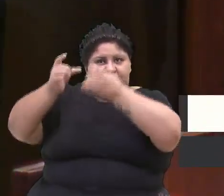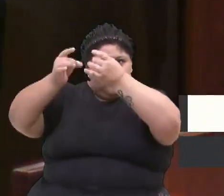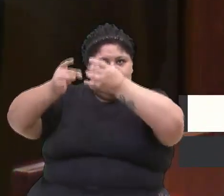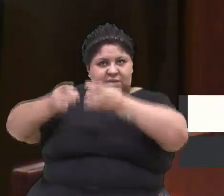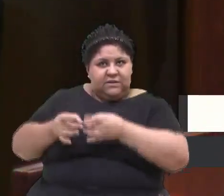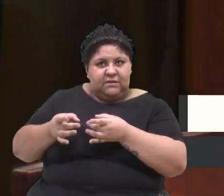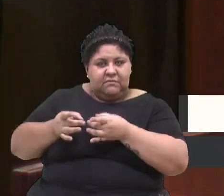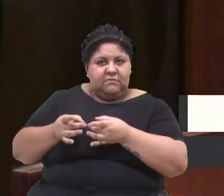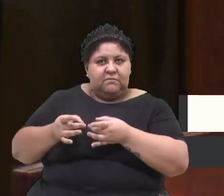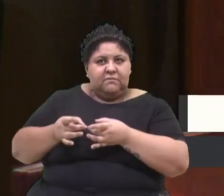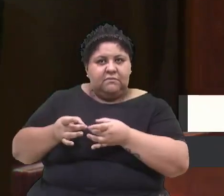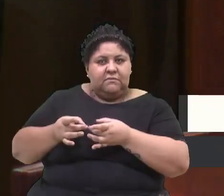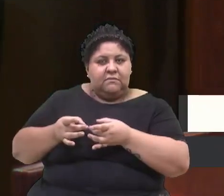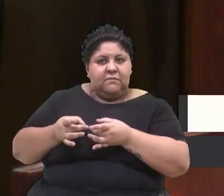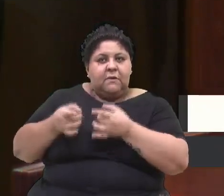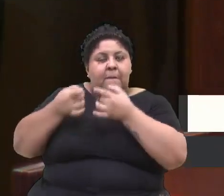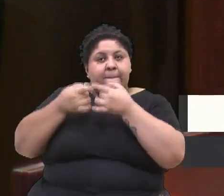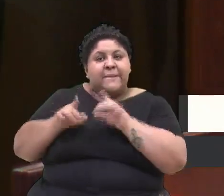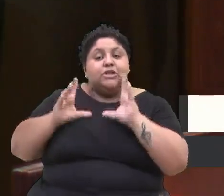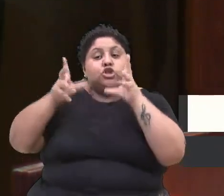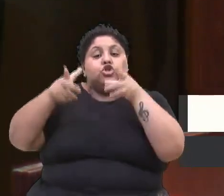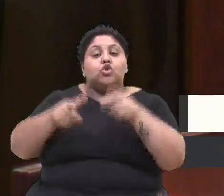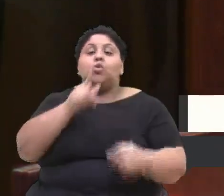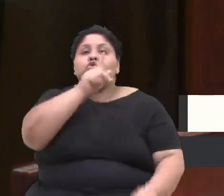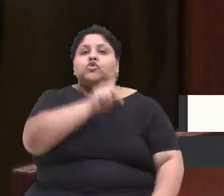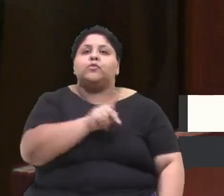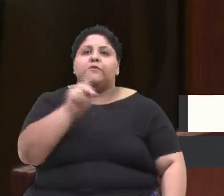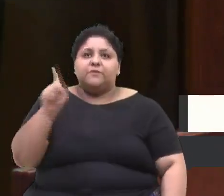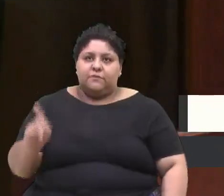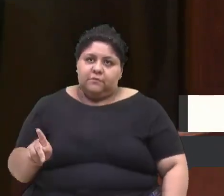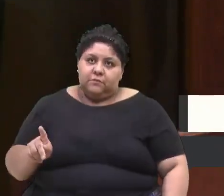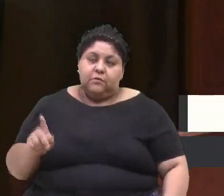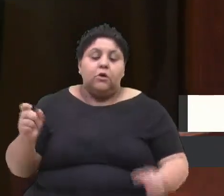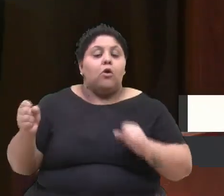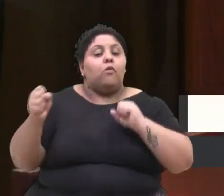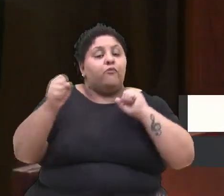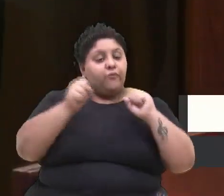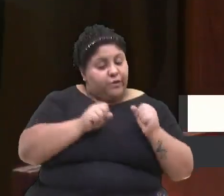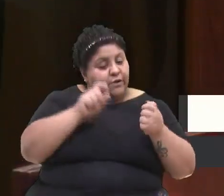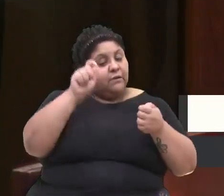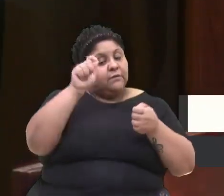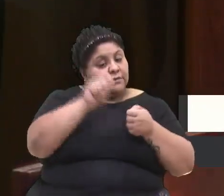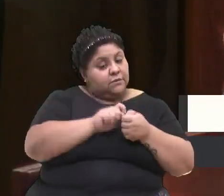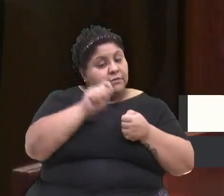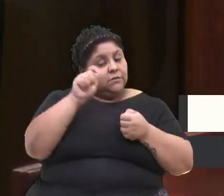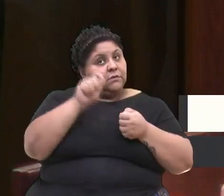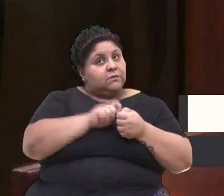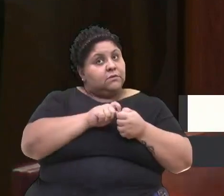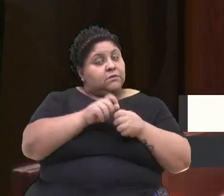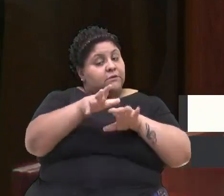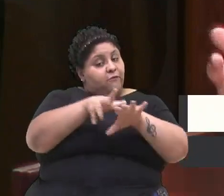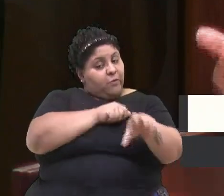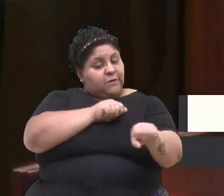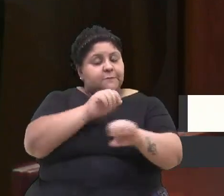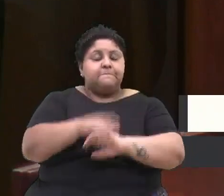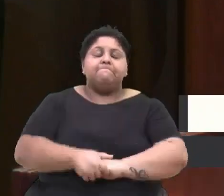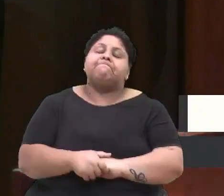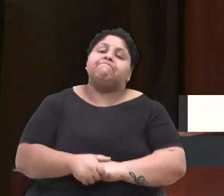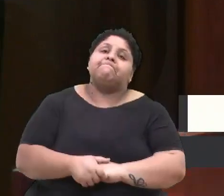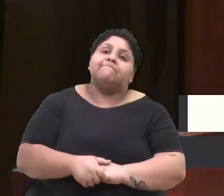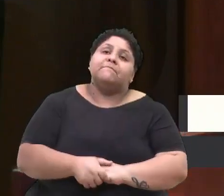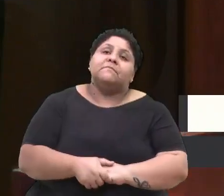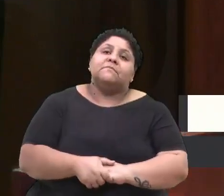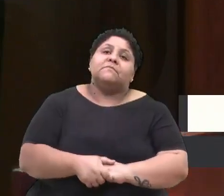especializados, mas todos os professores poderão fazer essa formação. O 10 ficou de